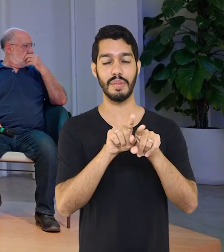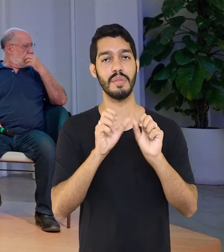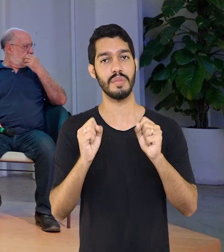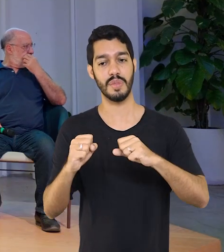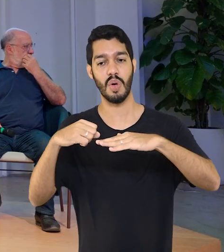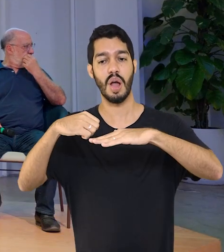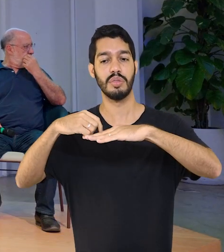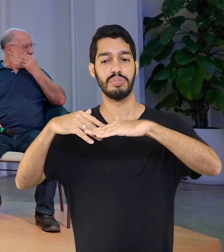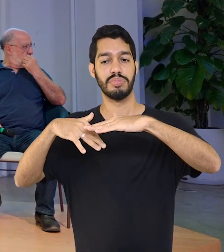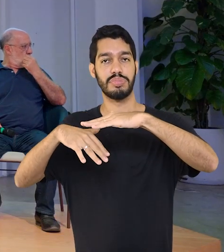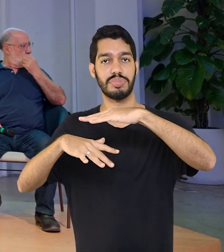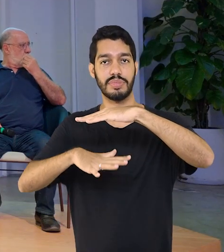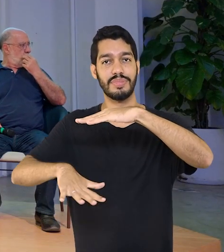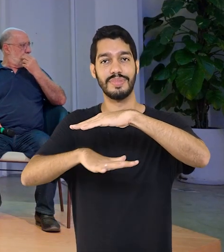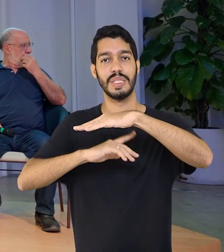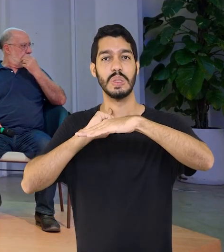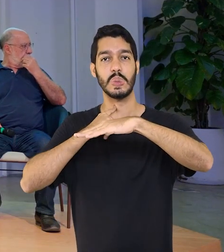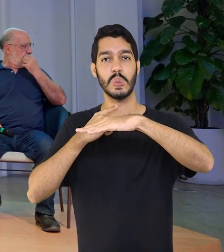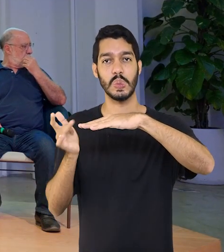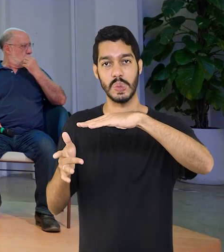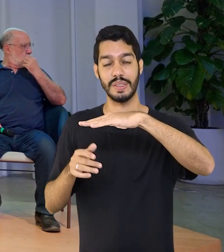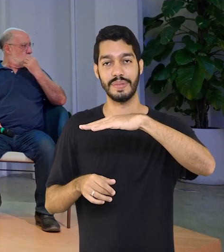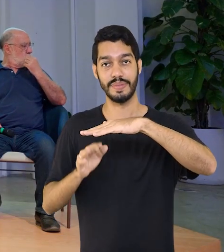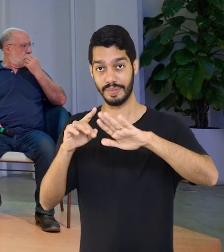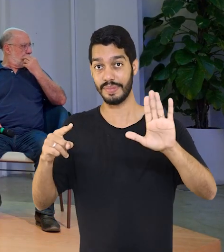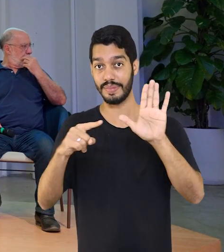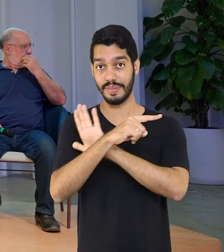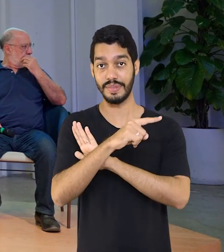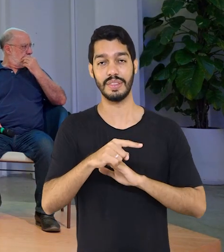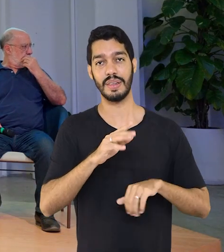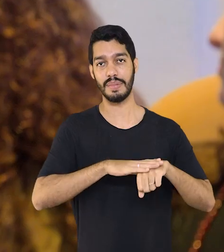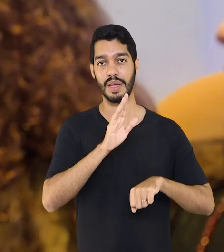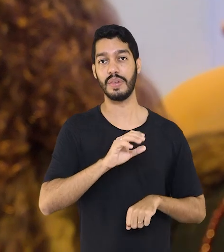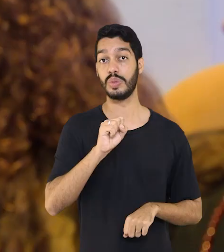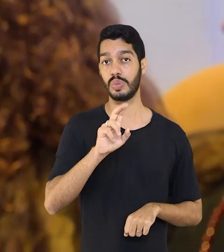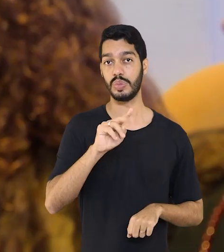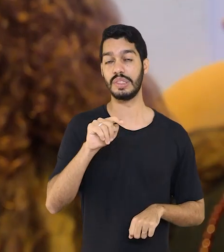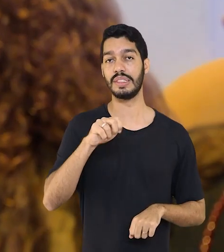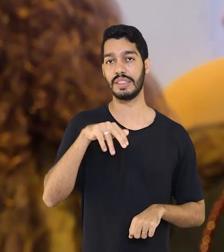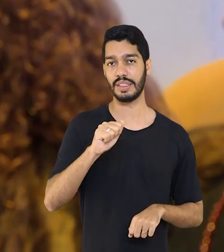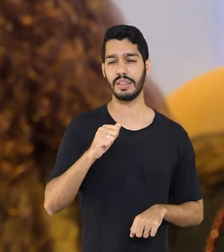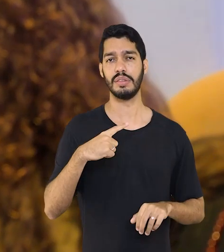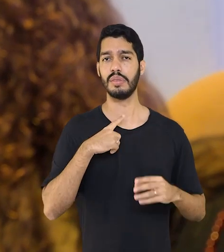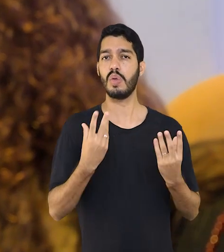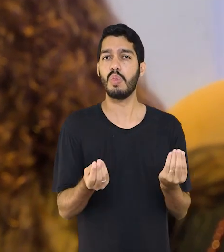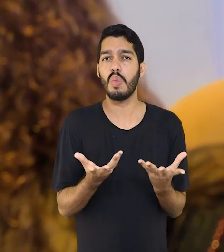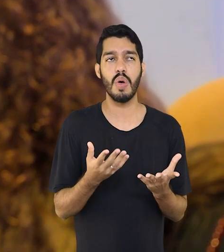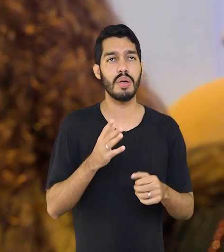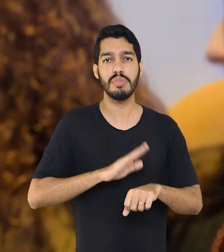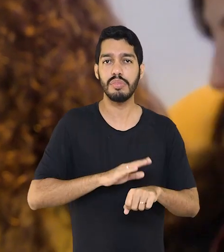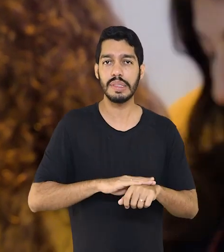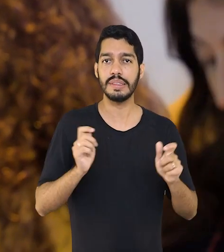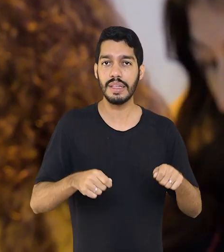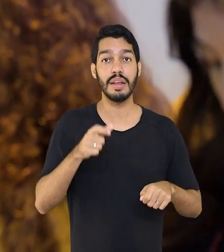de lençol freático. Então, talvez essa seja uma consideração, uma pergunta dirigida para Suzana, sobre o quanto seria mais